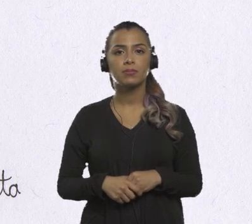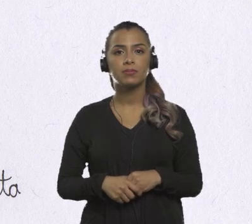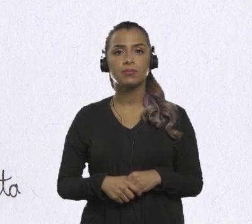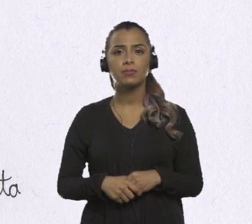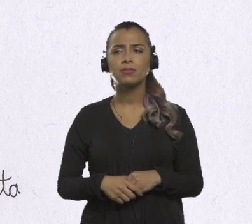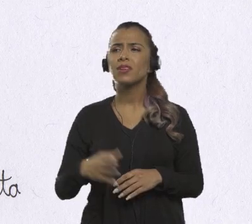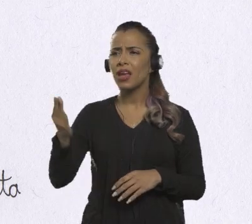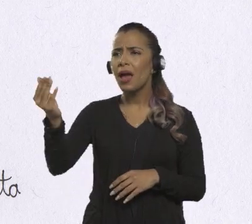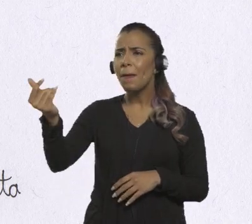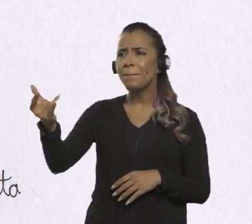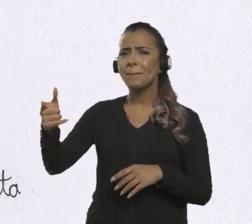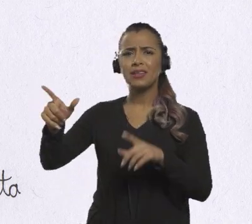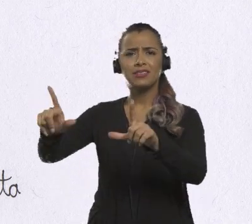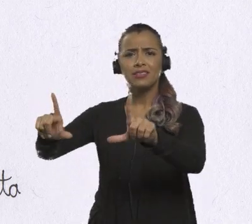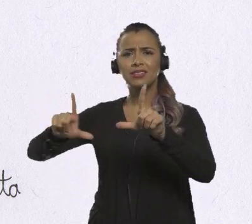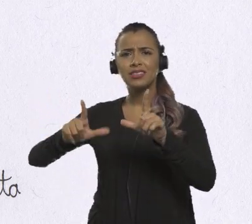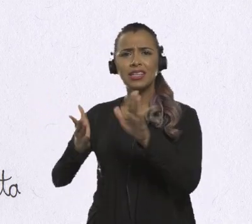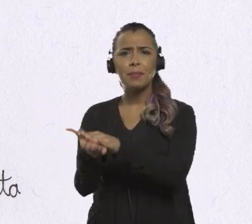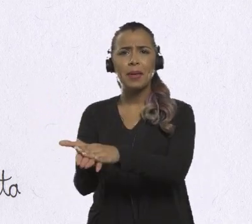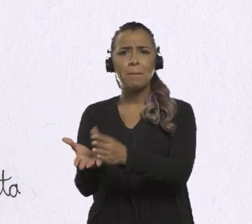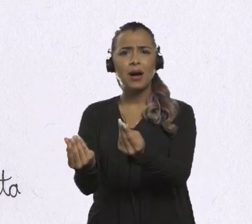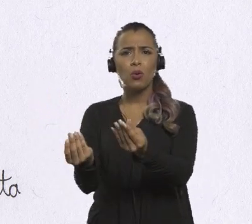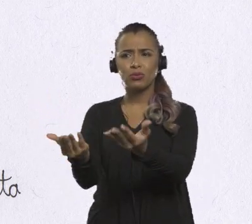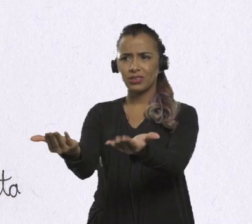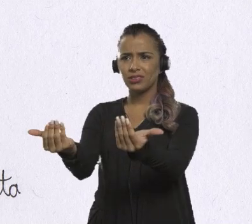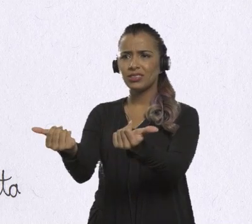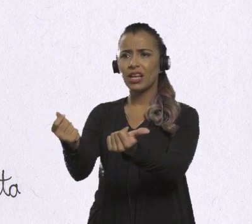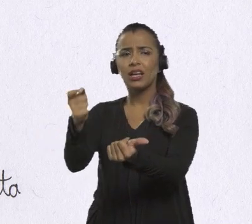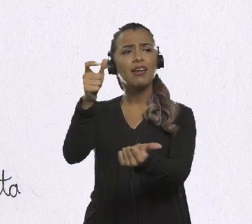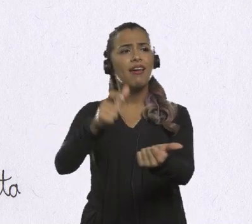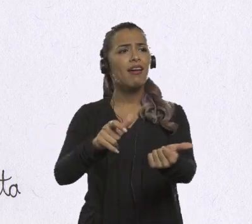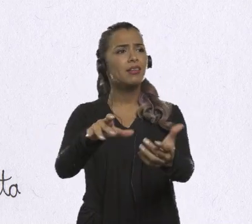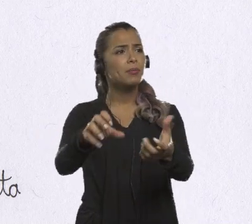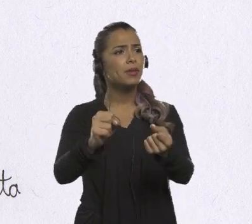Me dá o desenho aqui. Cadê o desenho, gente? Alguém me dá na minha mão o desenho? Tá com quem?